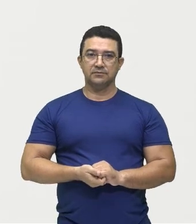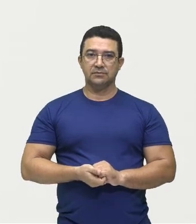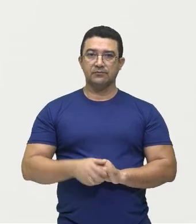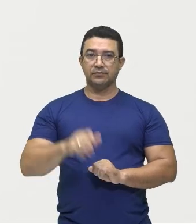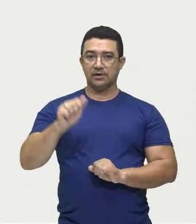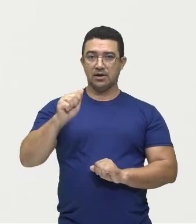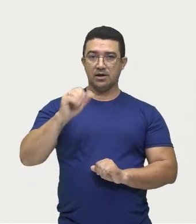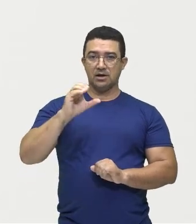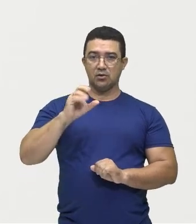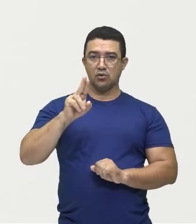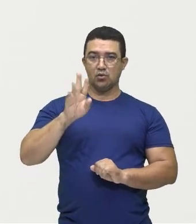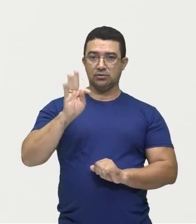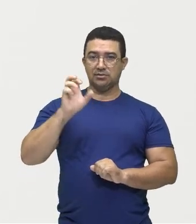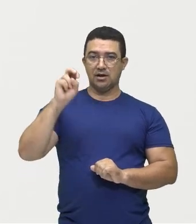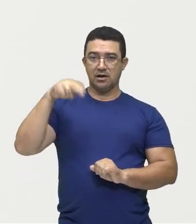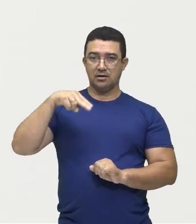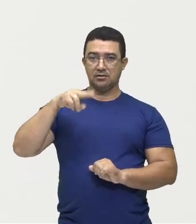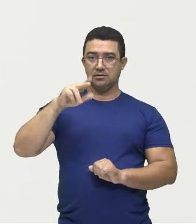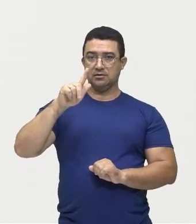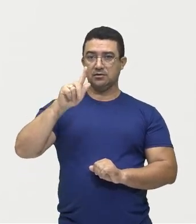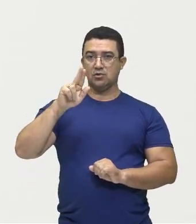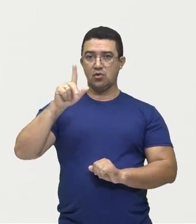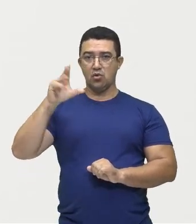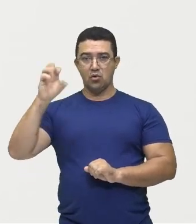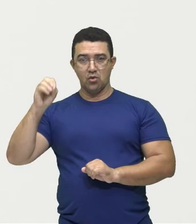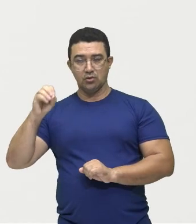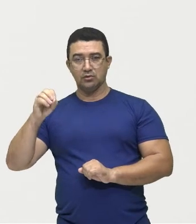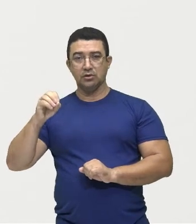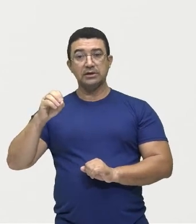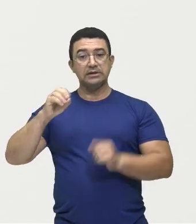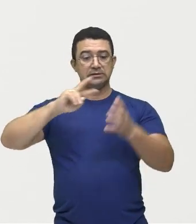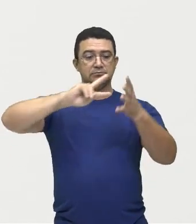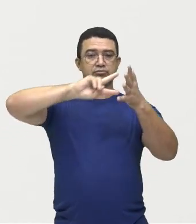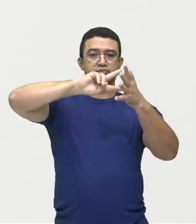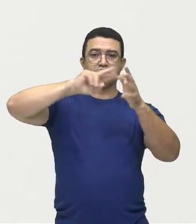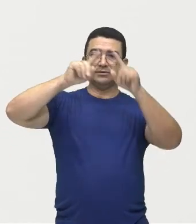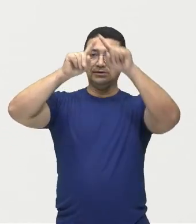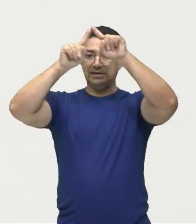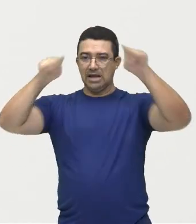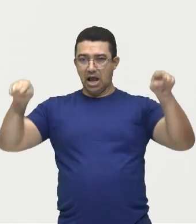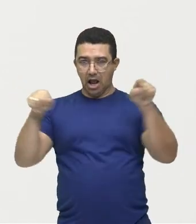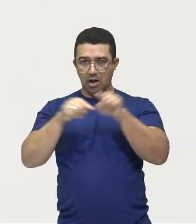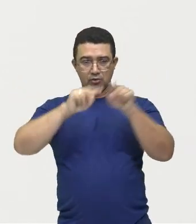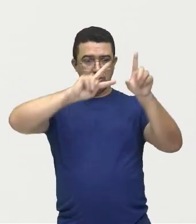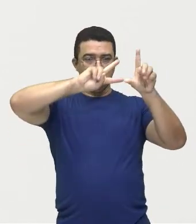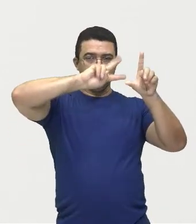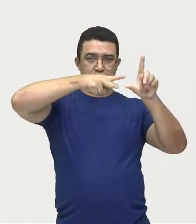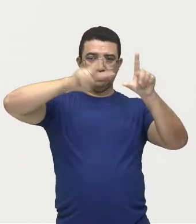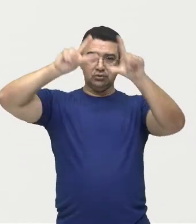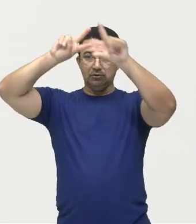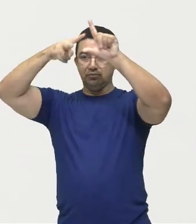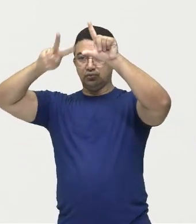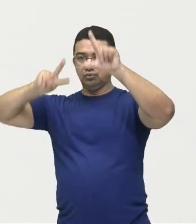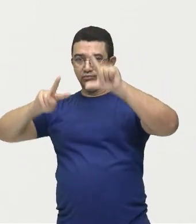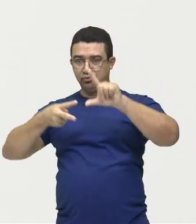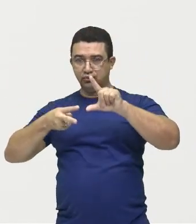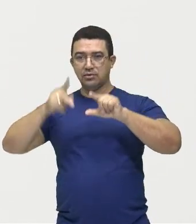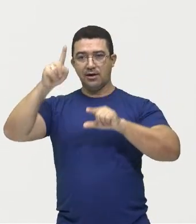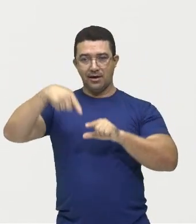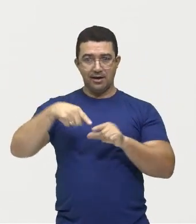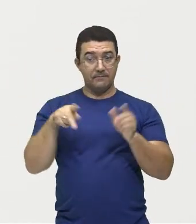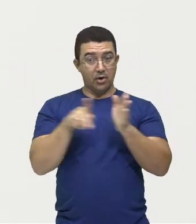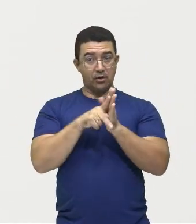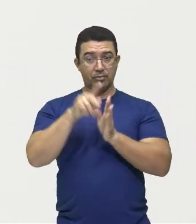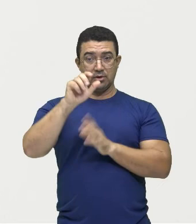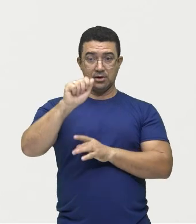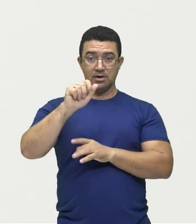triângulo com os seus 3 ângulos internos agudos, tá? Então, o triângulo